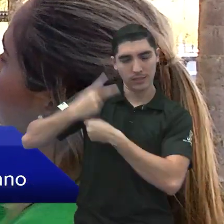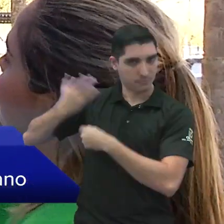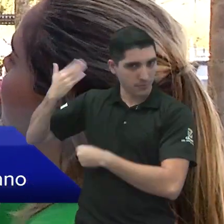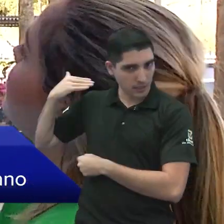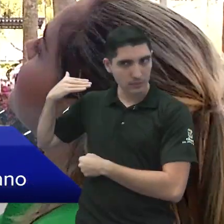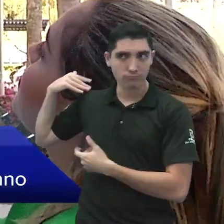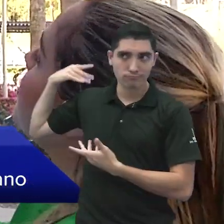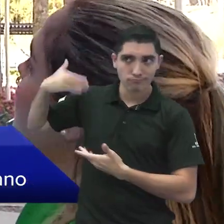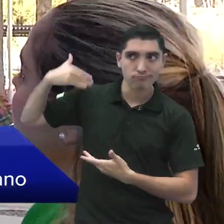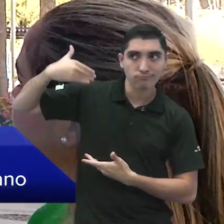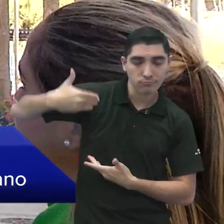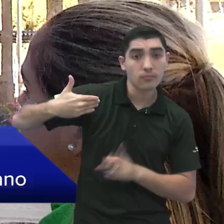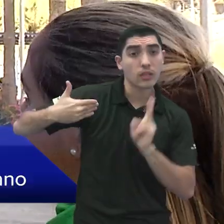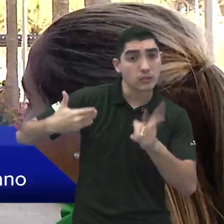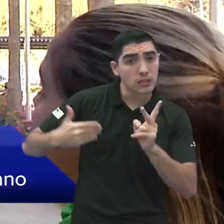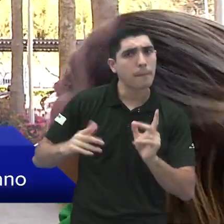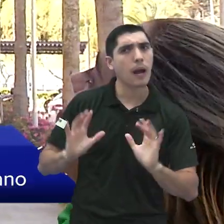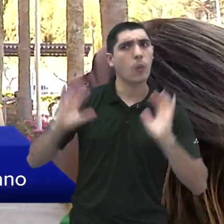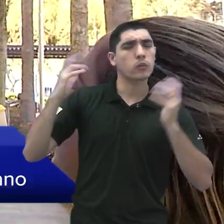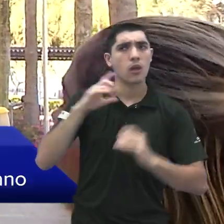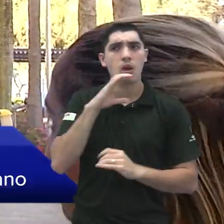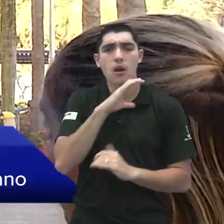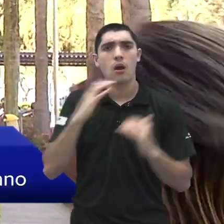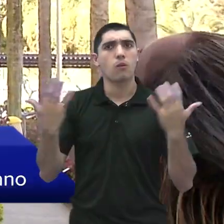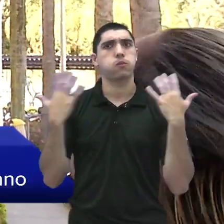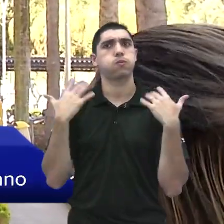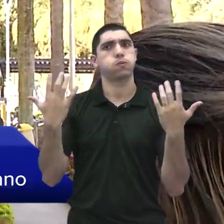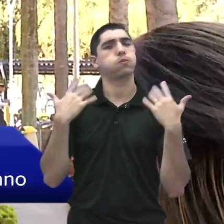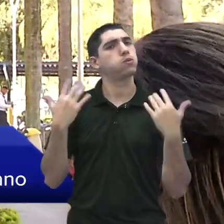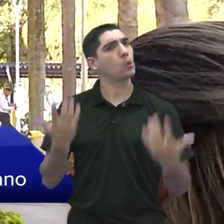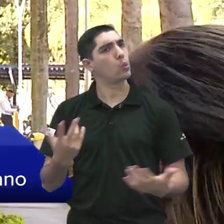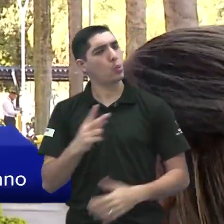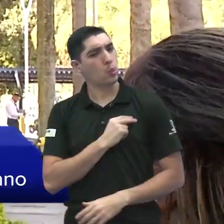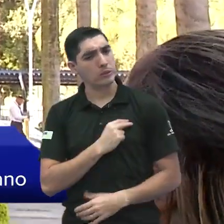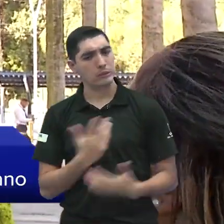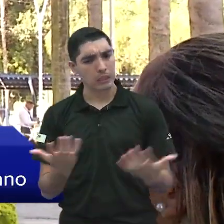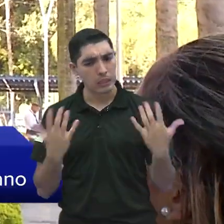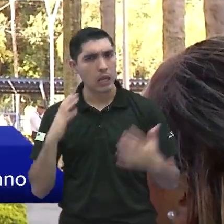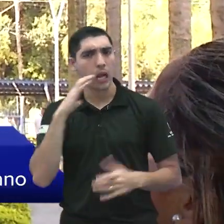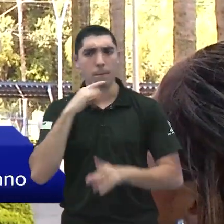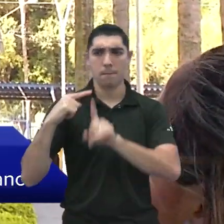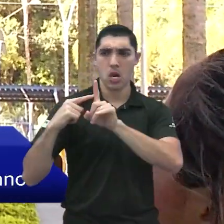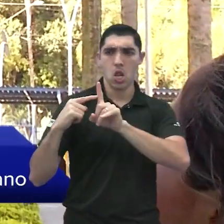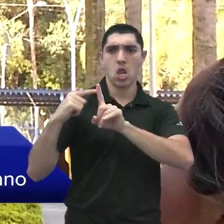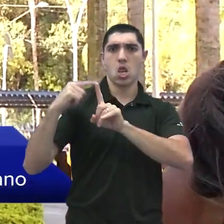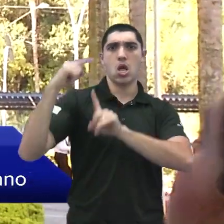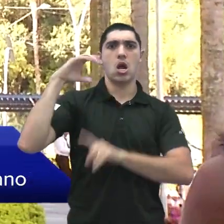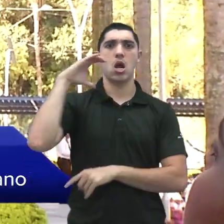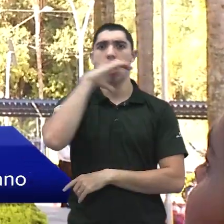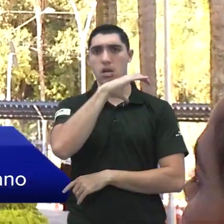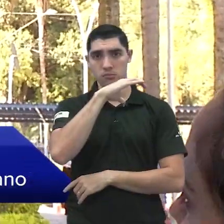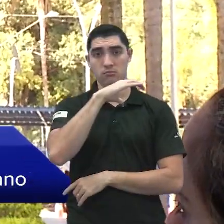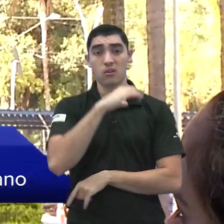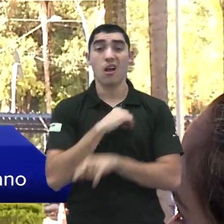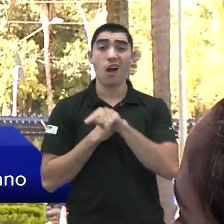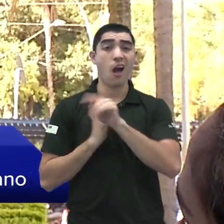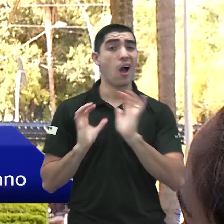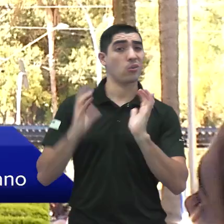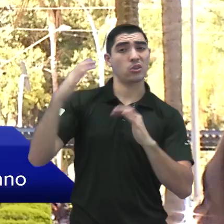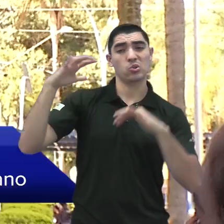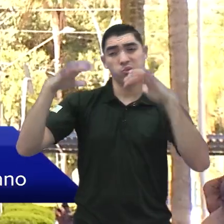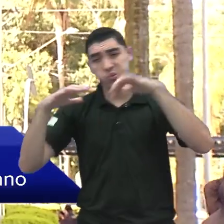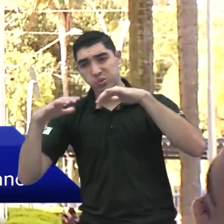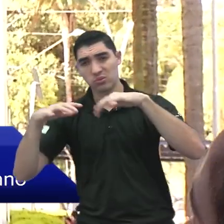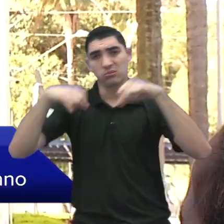gente teve a primavera caracterizada por muitas ondas de calor, aqueles períodos de temperatura acima da normalidade. Isso deixou a chuva